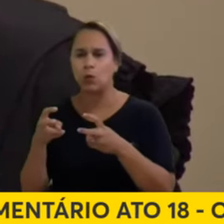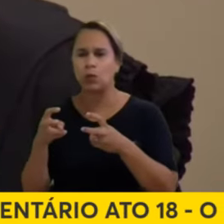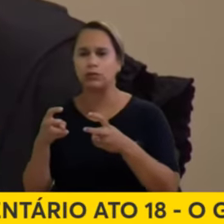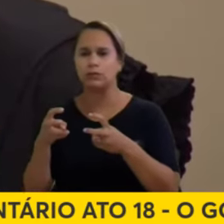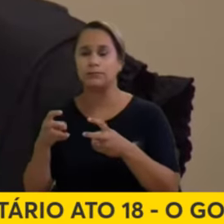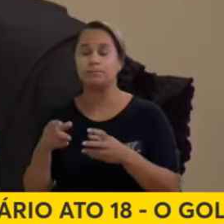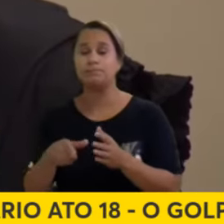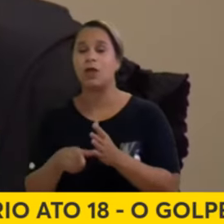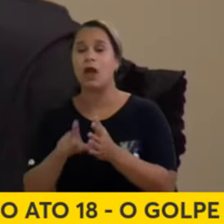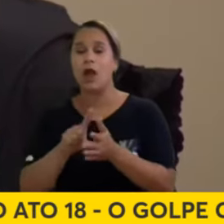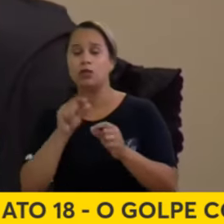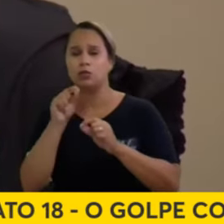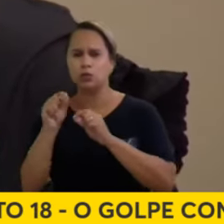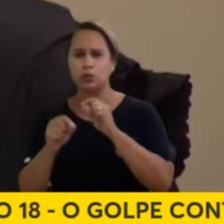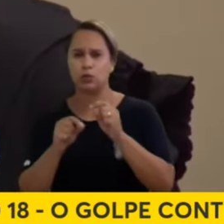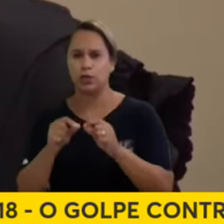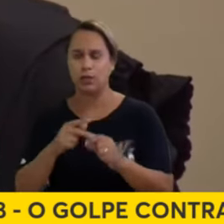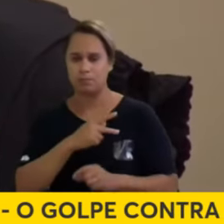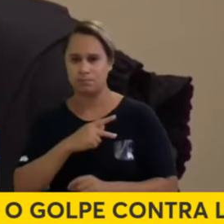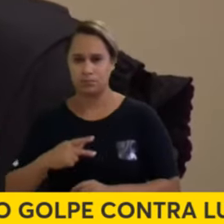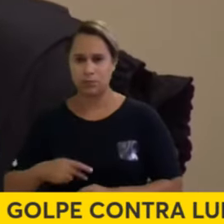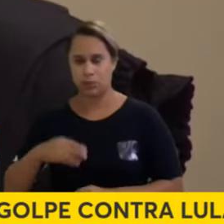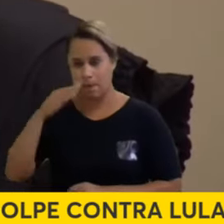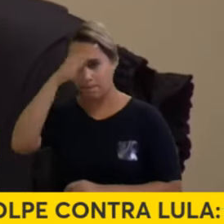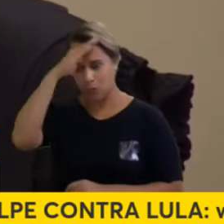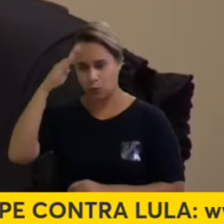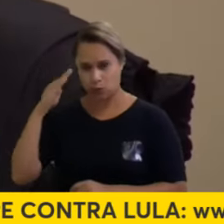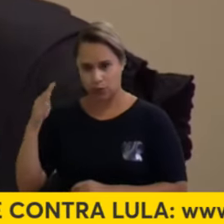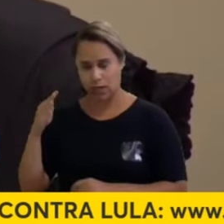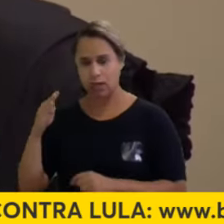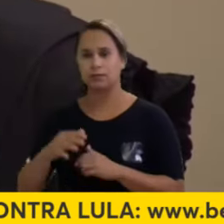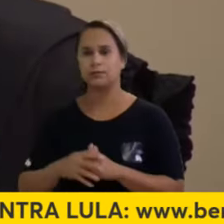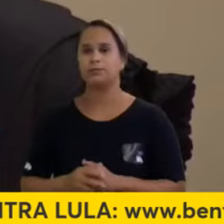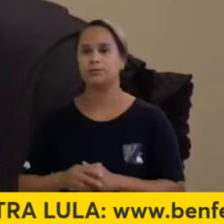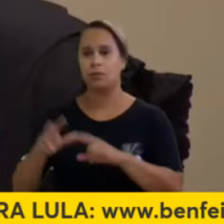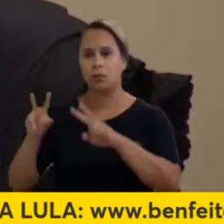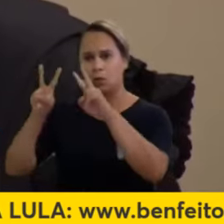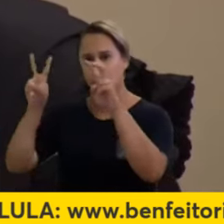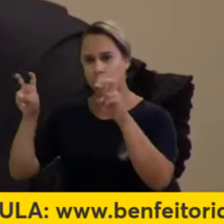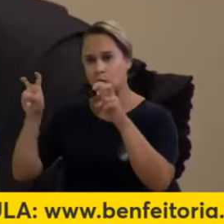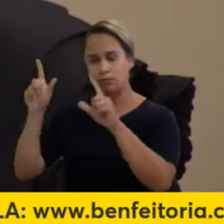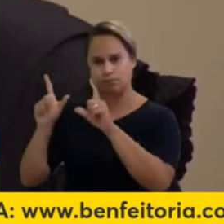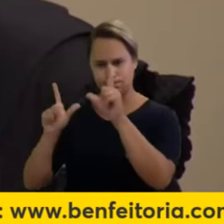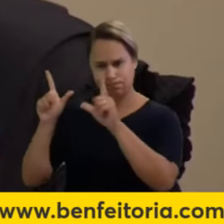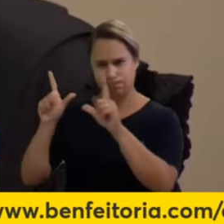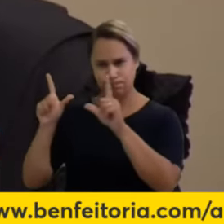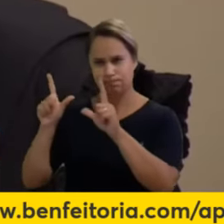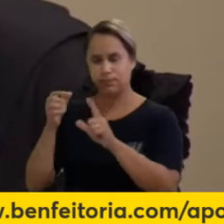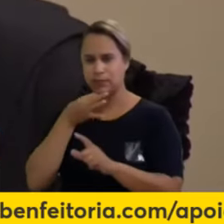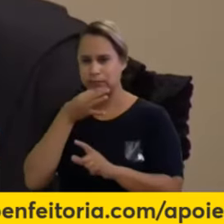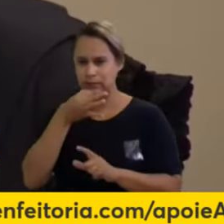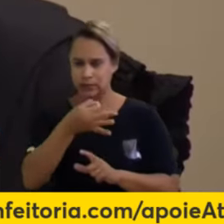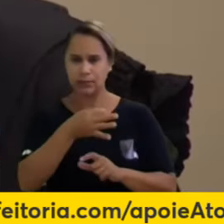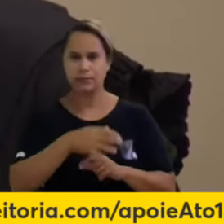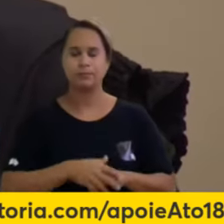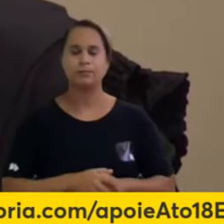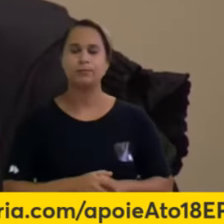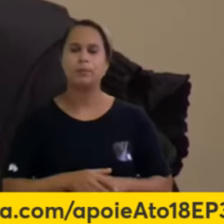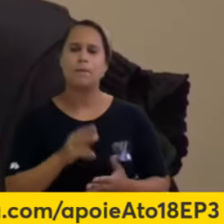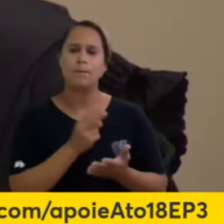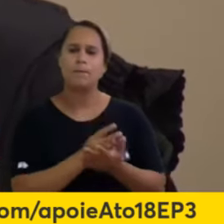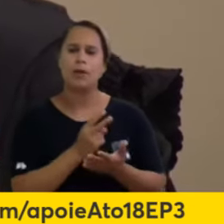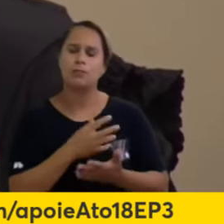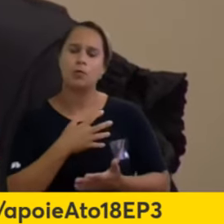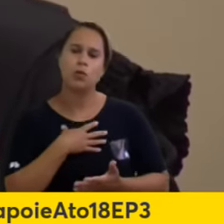cito matéria do Jornal O Globo da época do mesmo modo o partido dos trabalhadores aqui integrante da Federação não